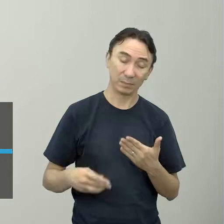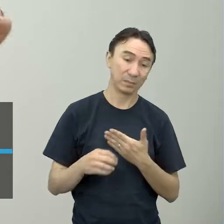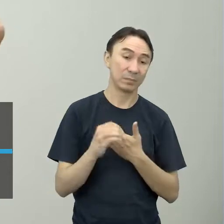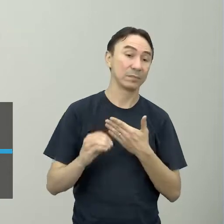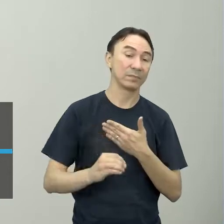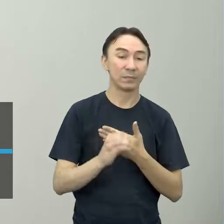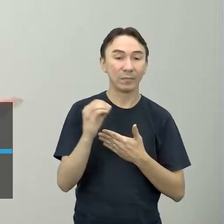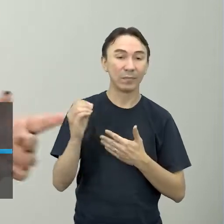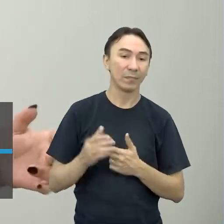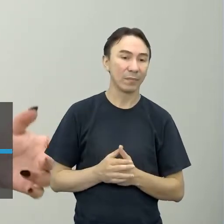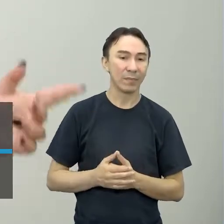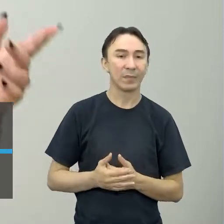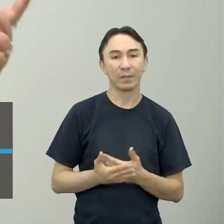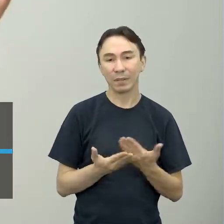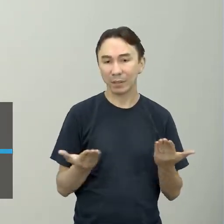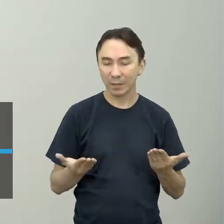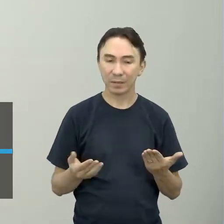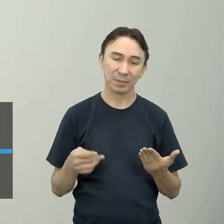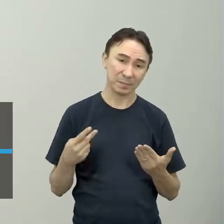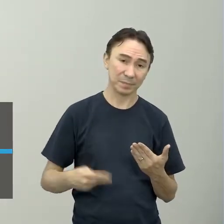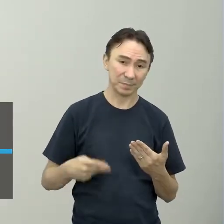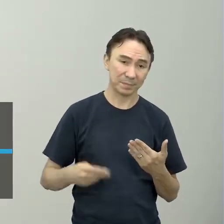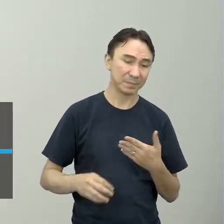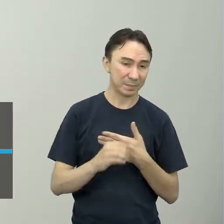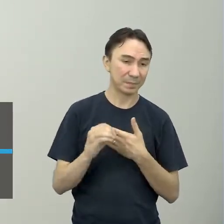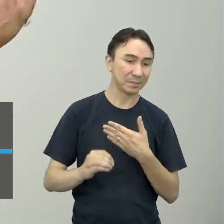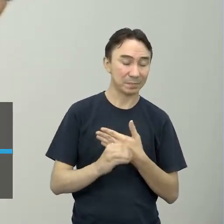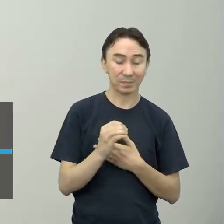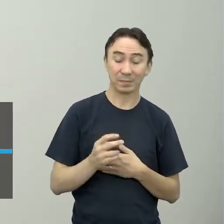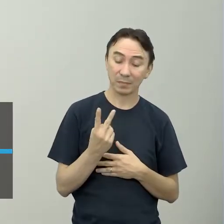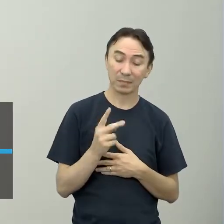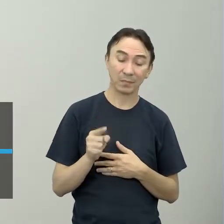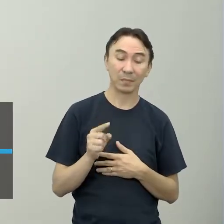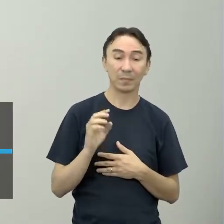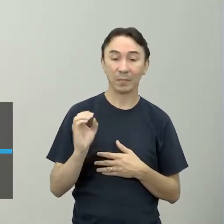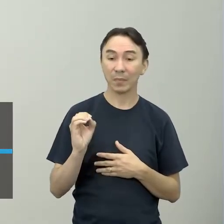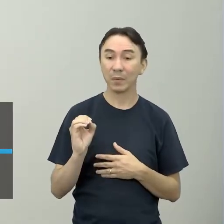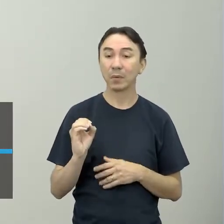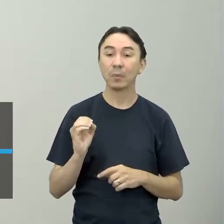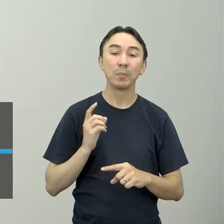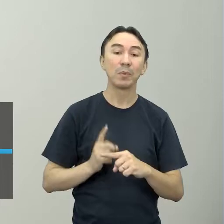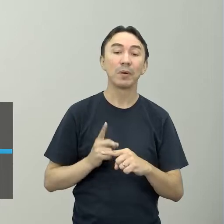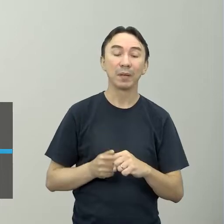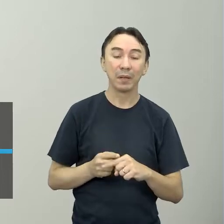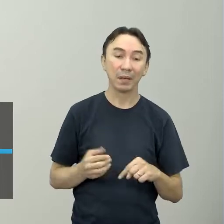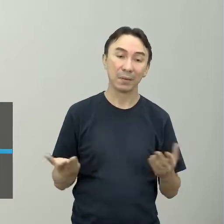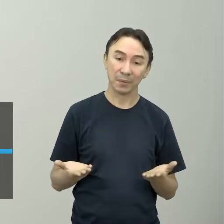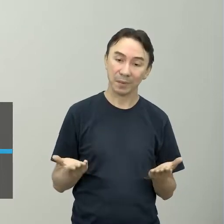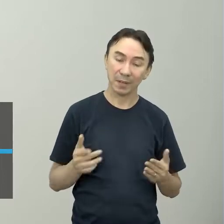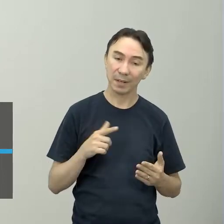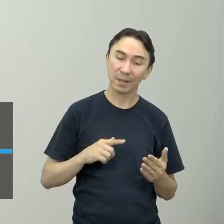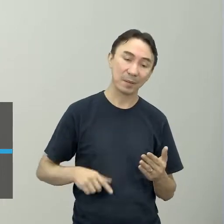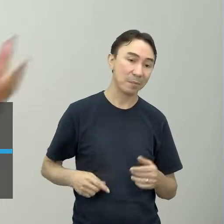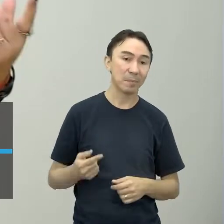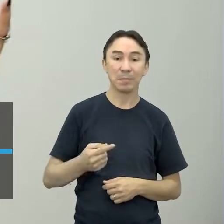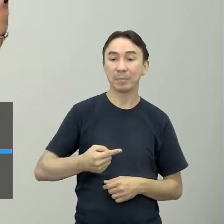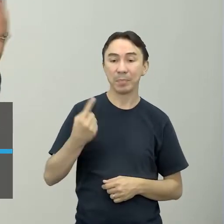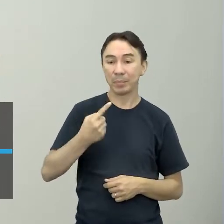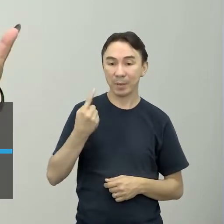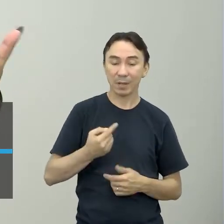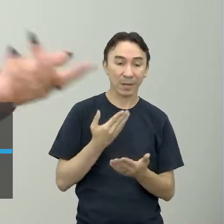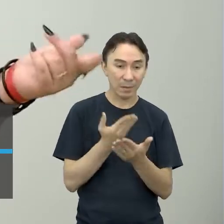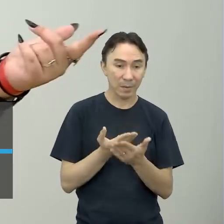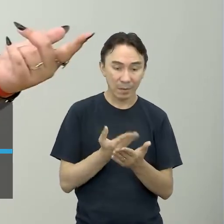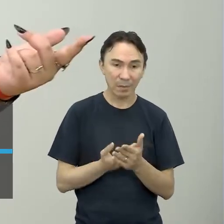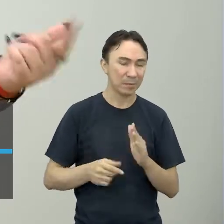Agora, aulas novas, Centro de Mídias 2.0, porque é a nossa primeira aula do nosso aprofundamento, né? E hoje não estarei sozinha,